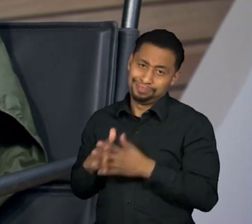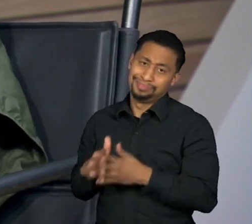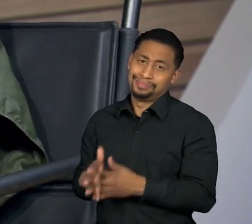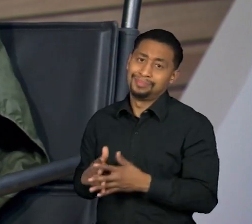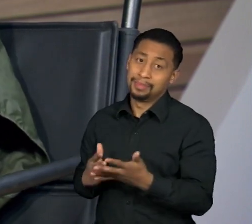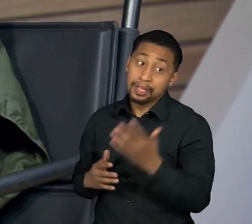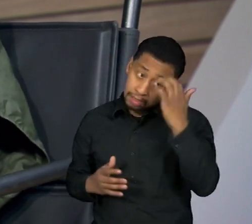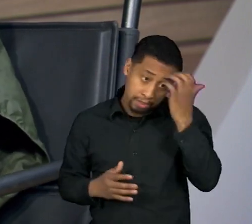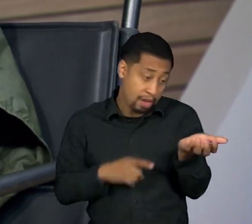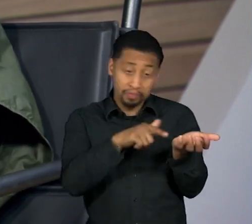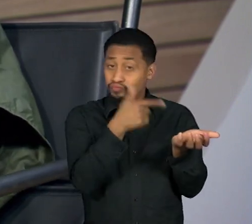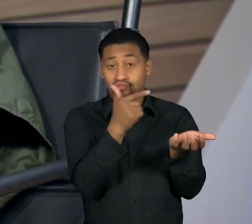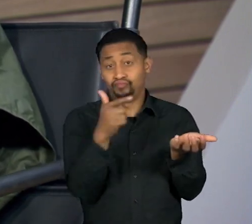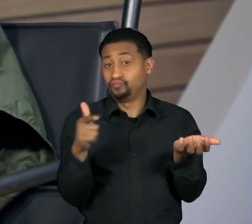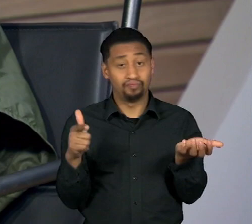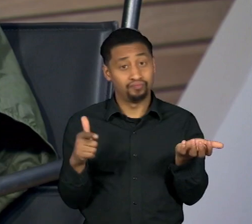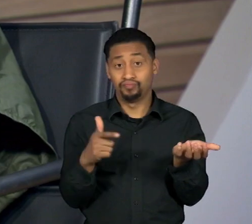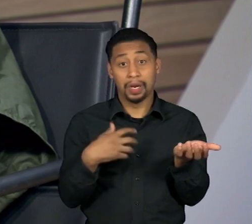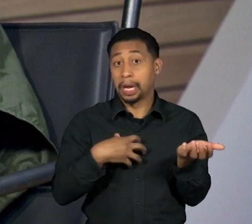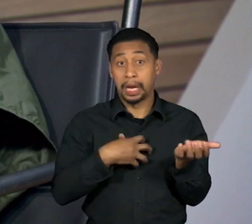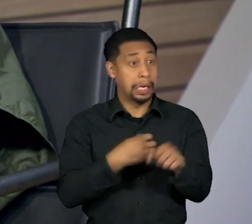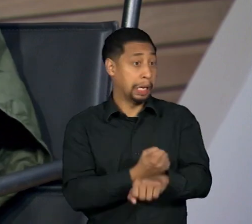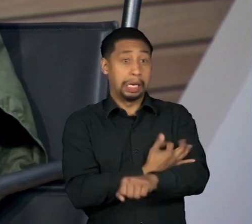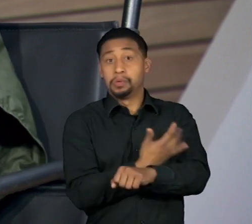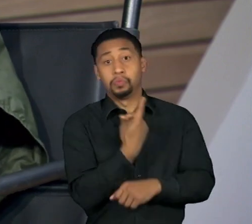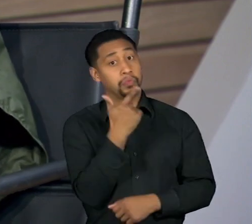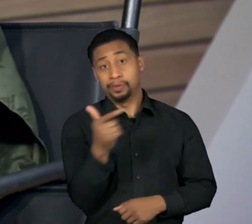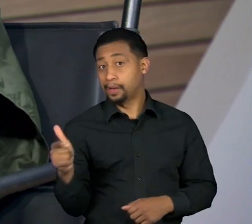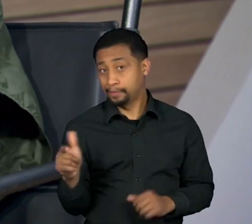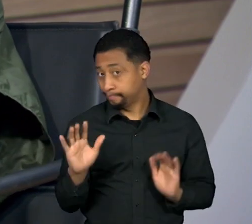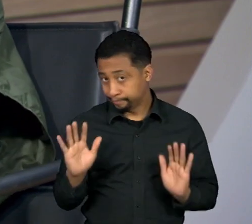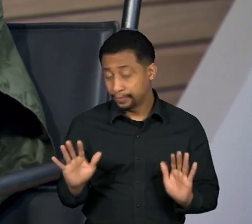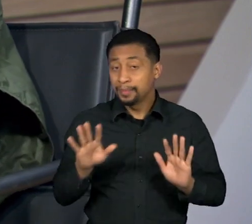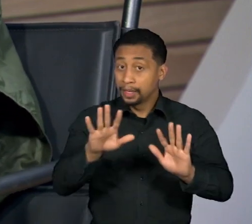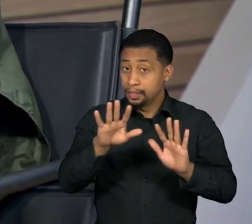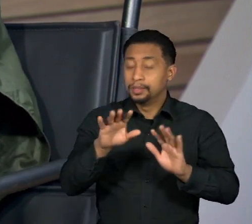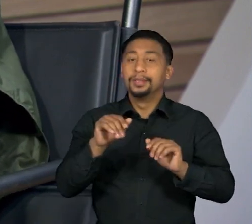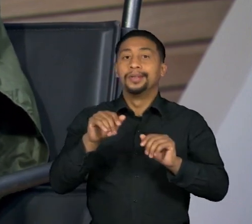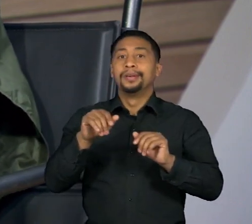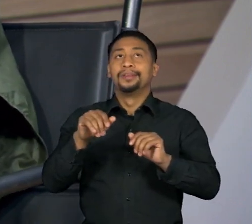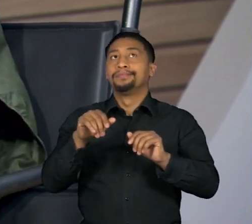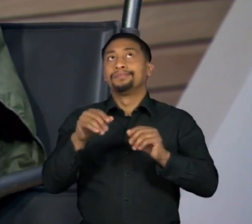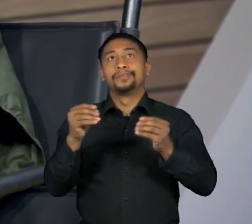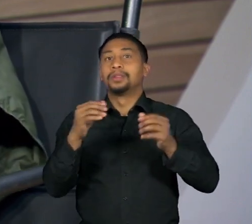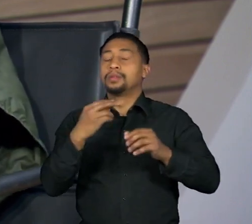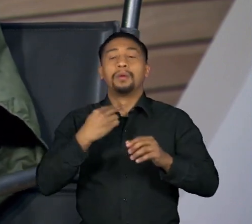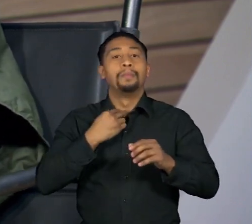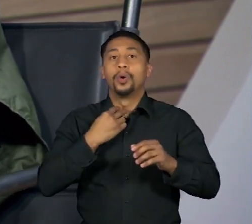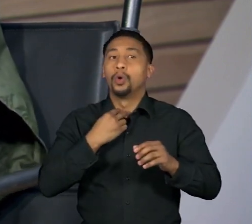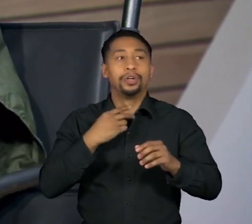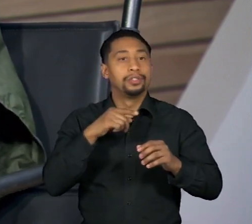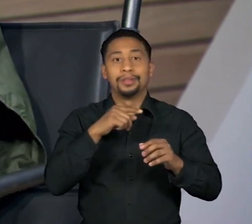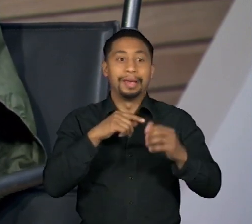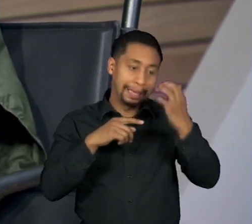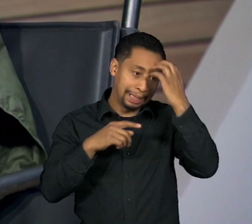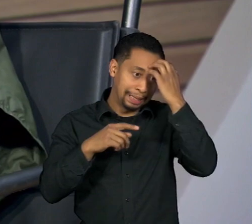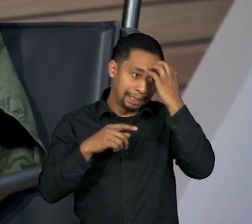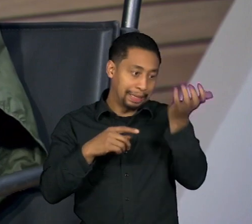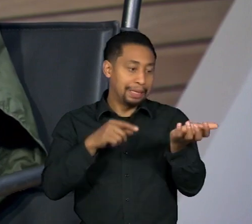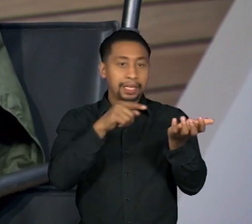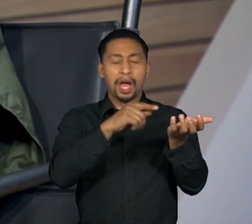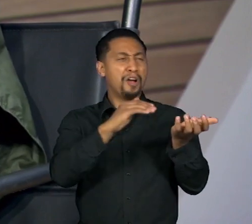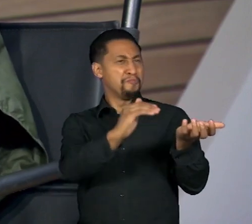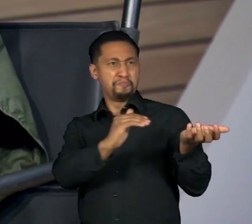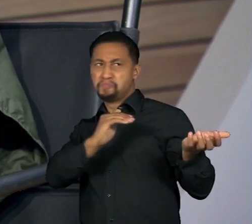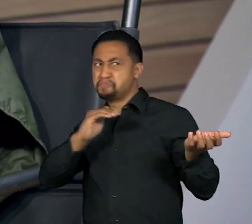são possibilidades. O que não pode é você considerar como neutro, como